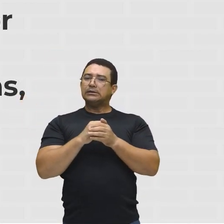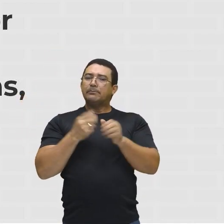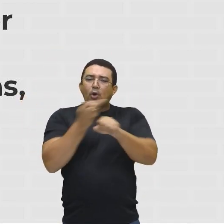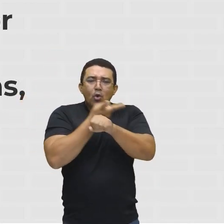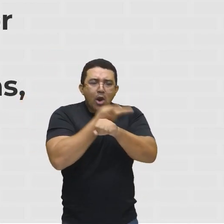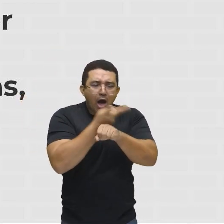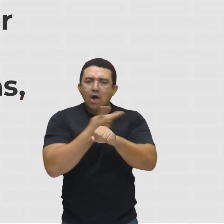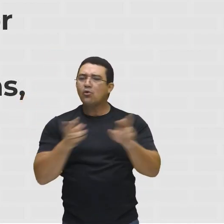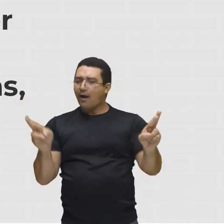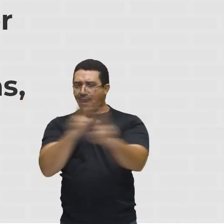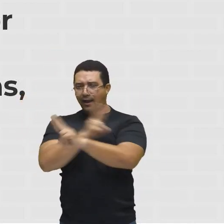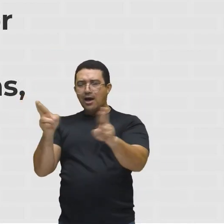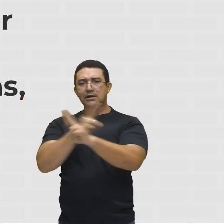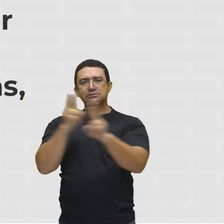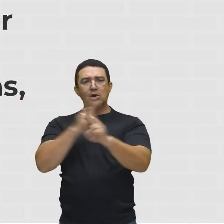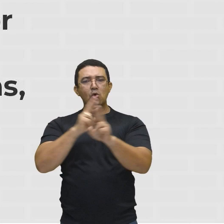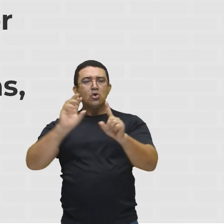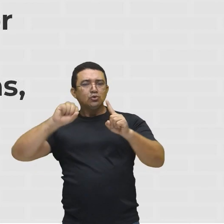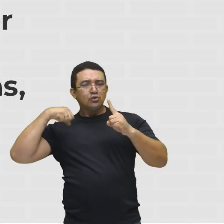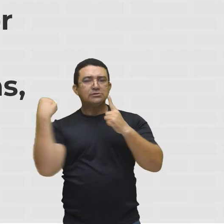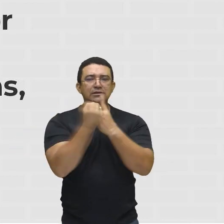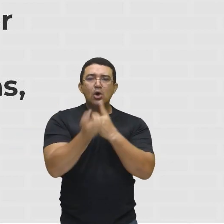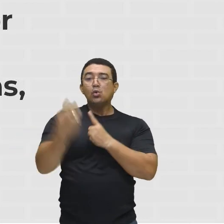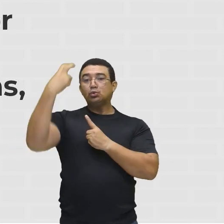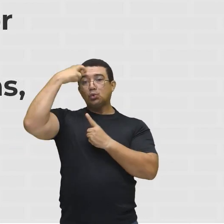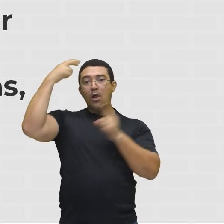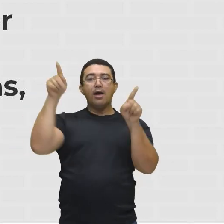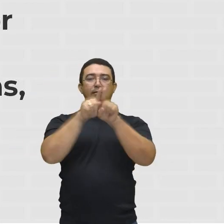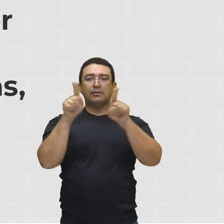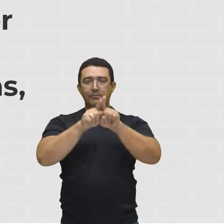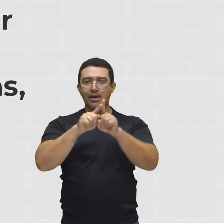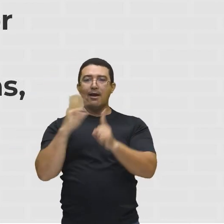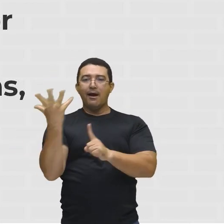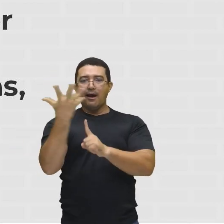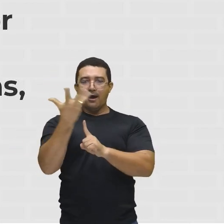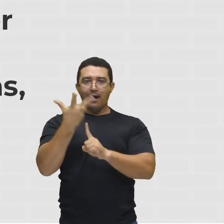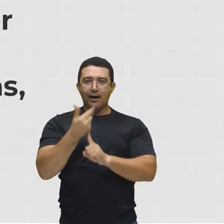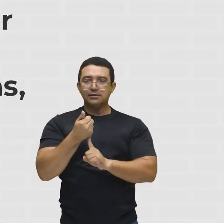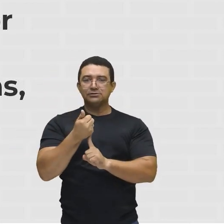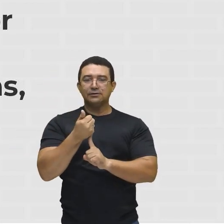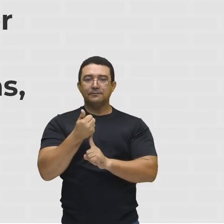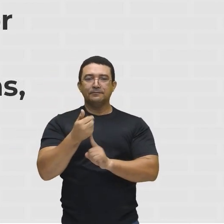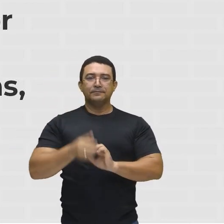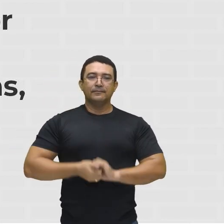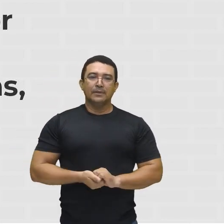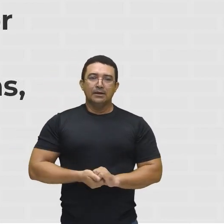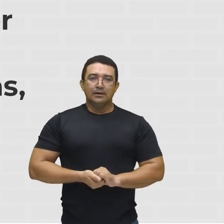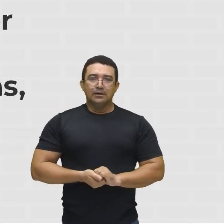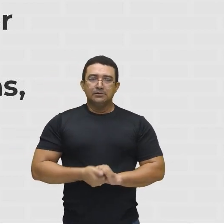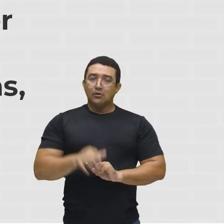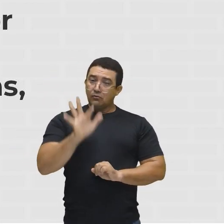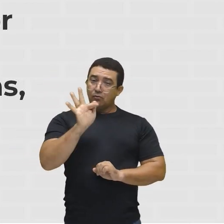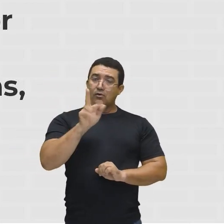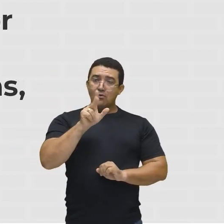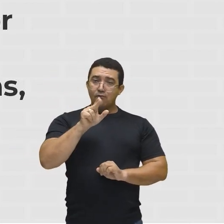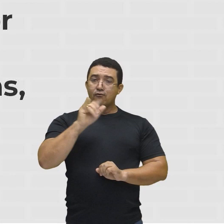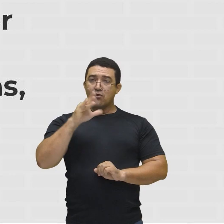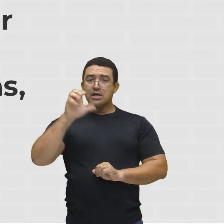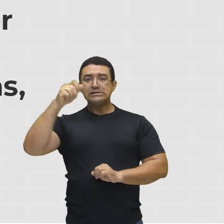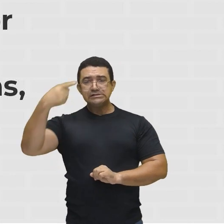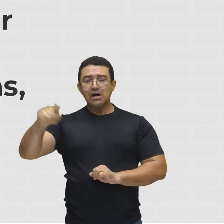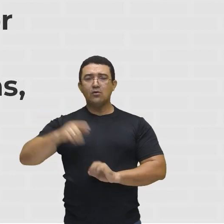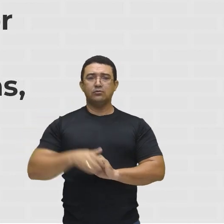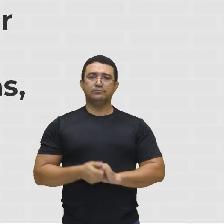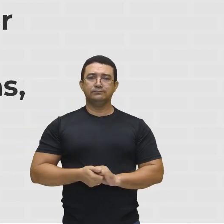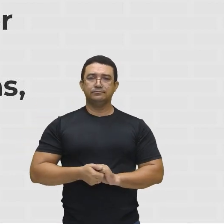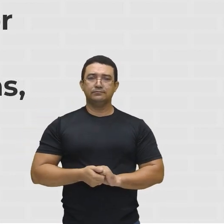culturas, sociedade e as artes, ok? Nós temos a fruição falando sobre isso, né? Então, o que é?